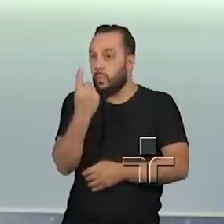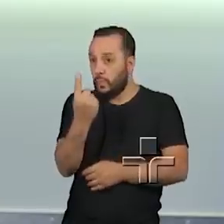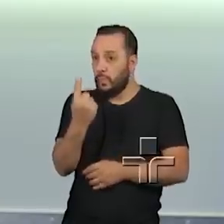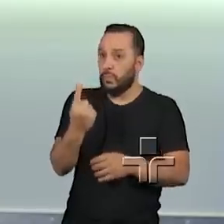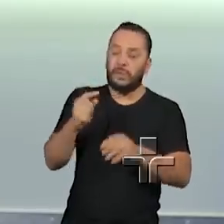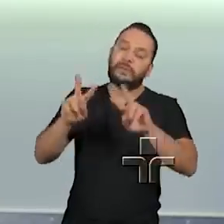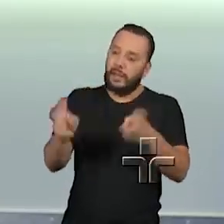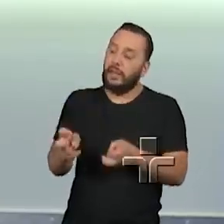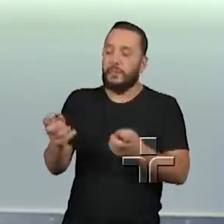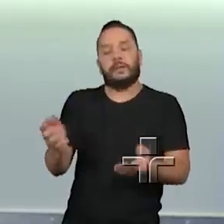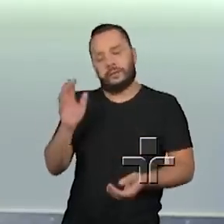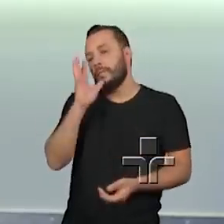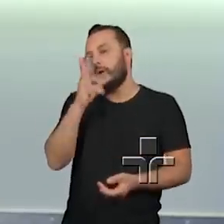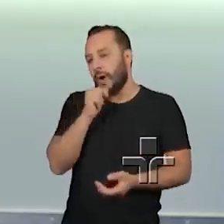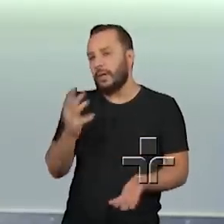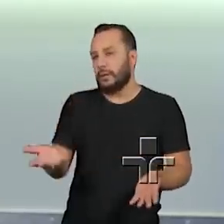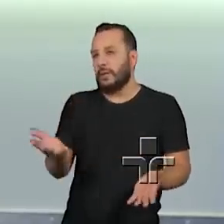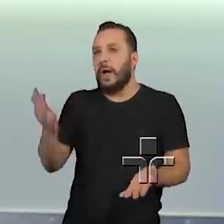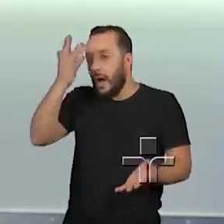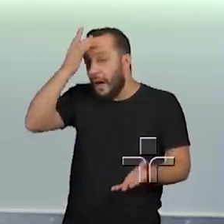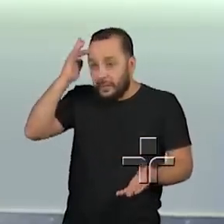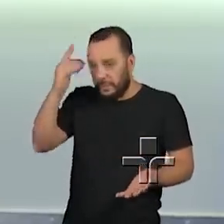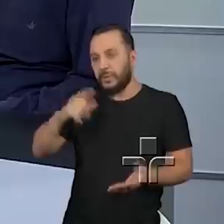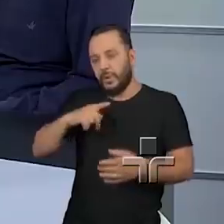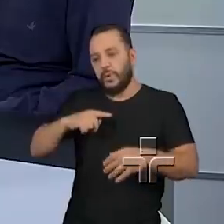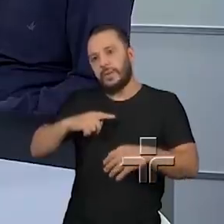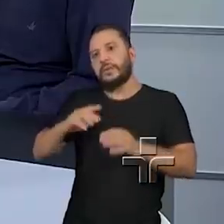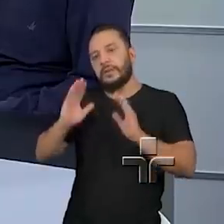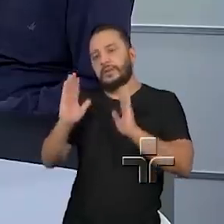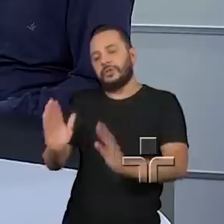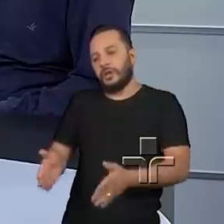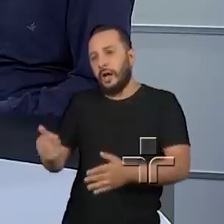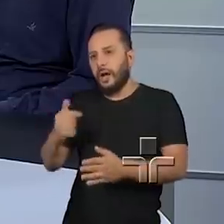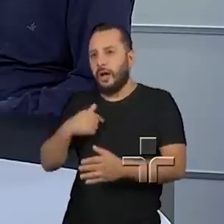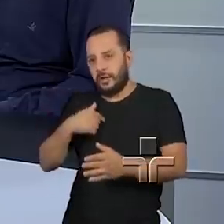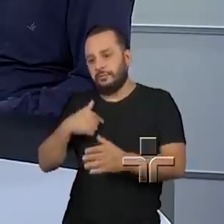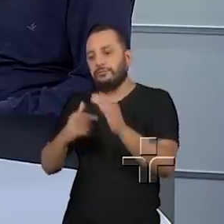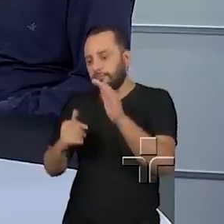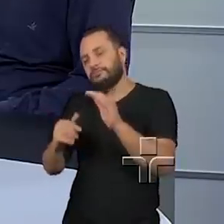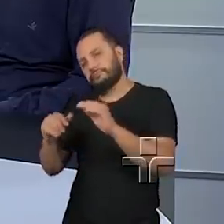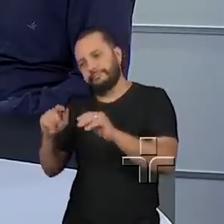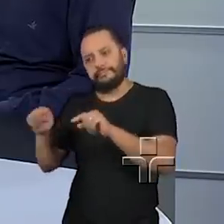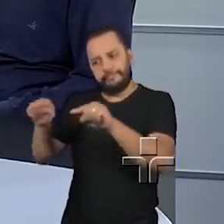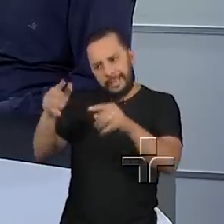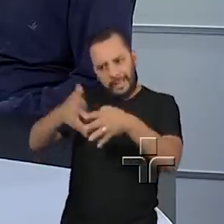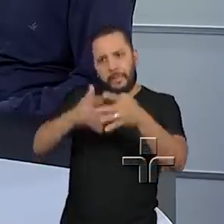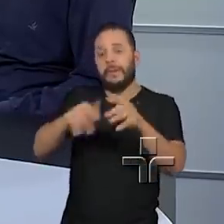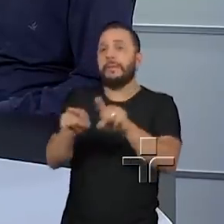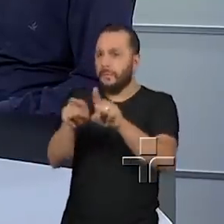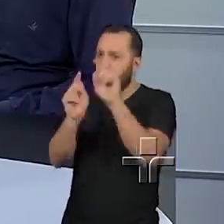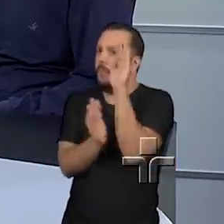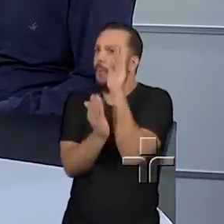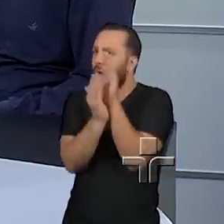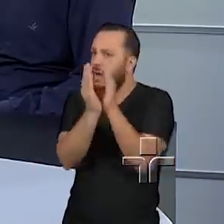Nesse sentido, acho que tem muito menos a ver com as pessoas que formam a casa e mais com a estrutura burocrática, né, que existe certa resistência para a gente fazer uma reforma no regimento